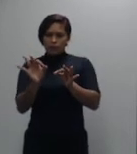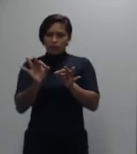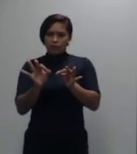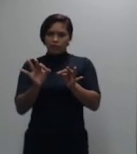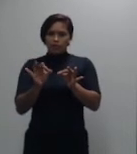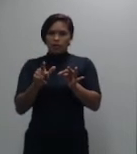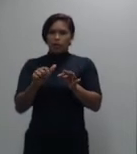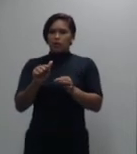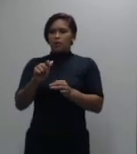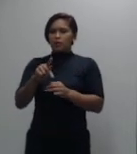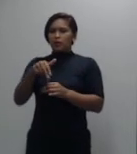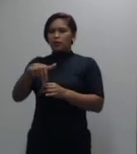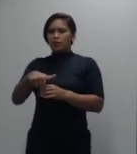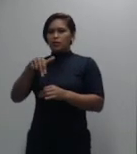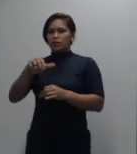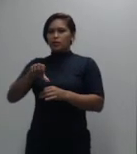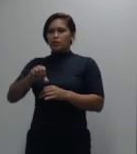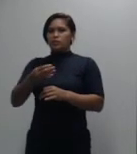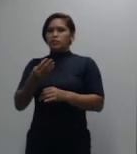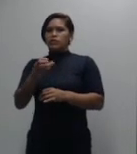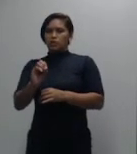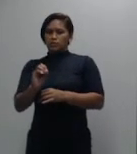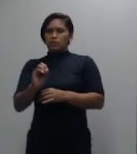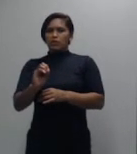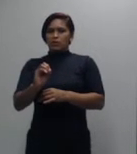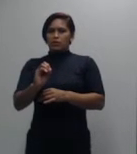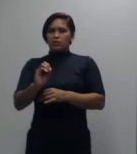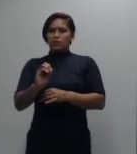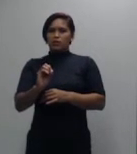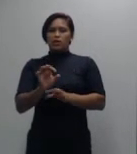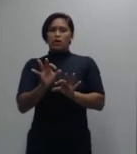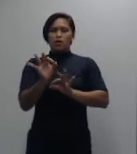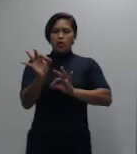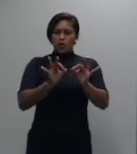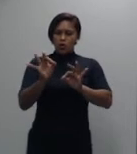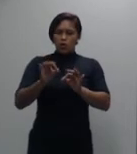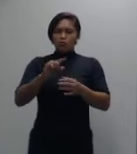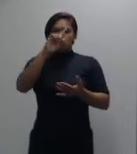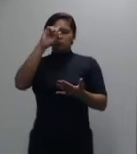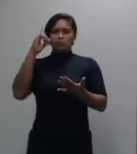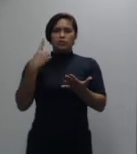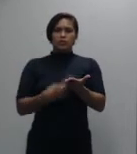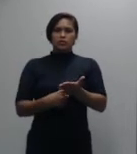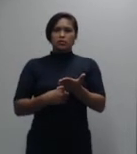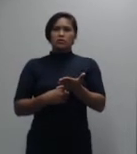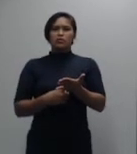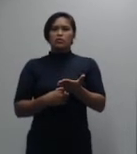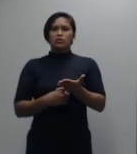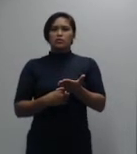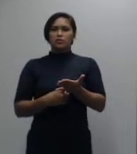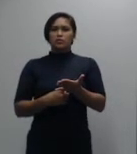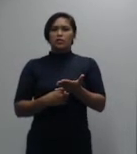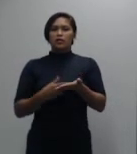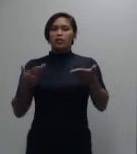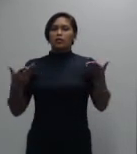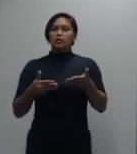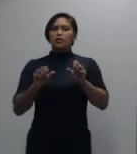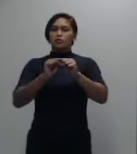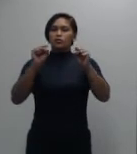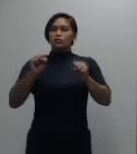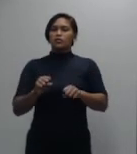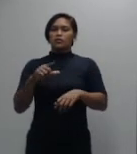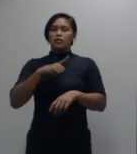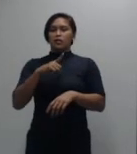APN 940 a questão de óleo foi decidida nos termos já disponibilizar